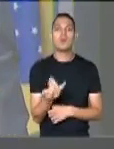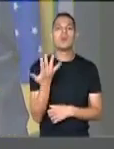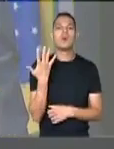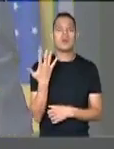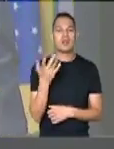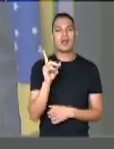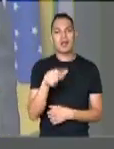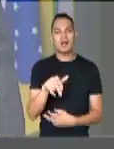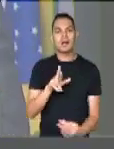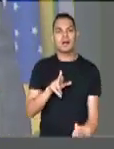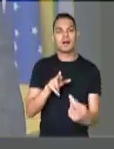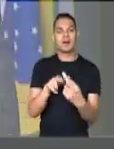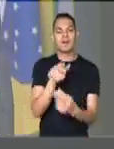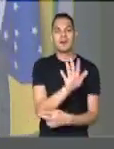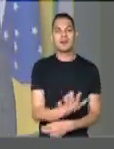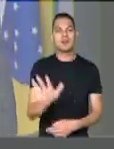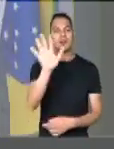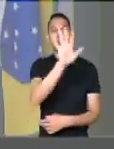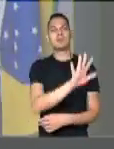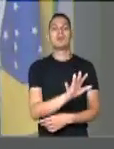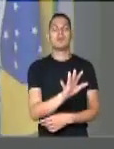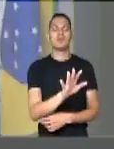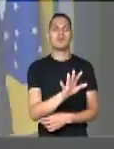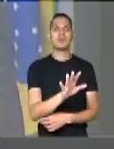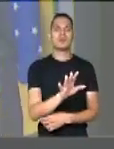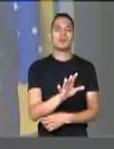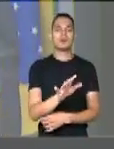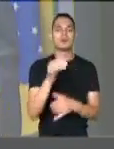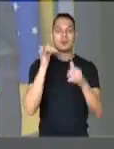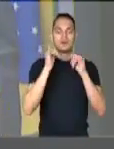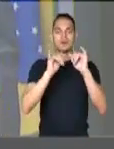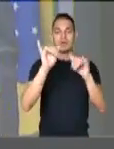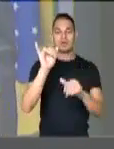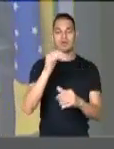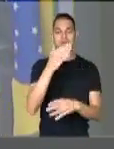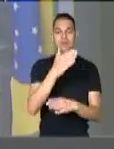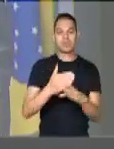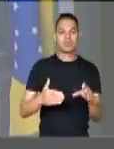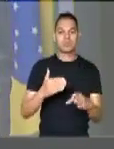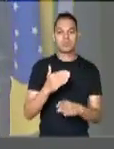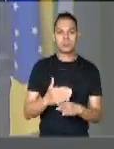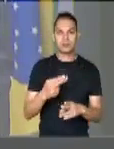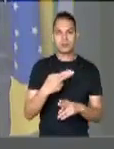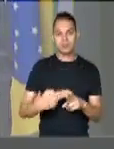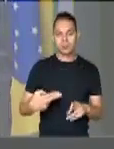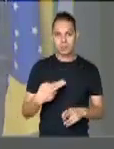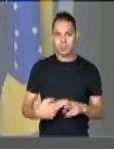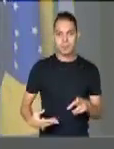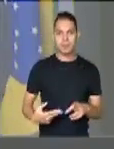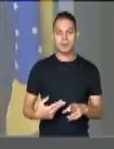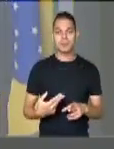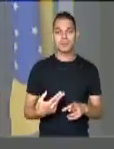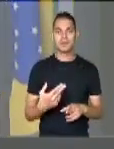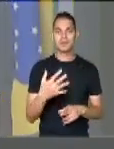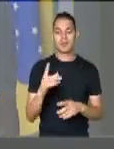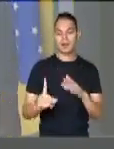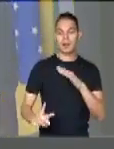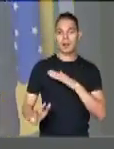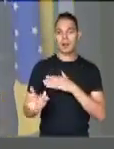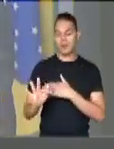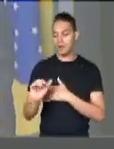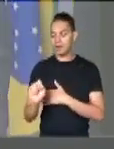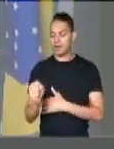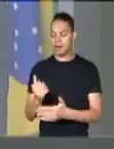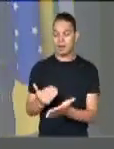grande referência nacional de gado de corte. Feira de Santana veio das feiras